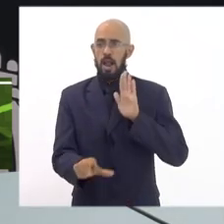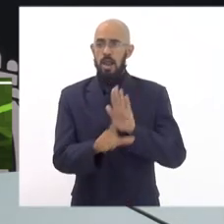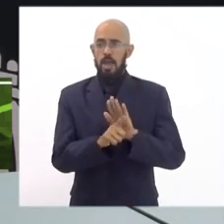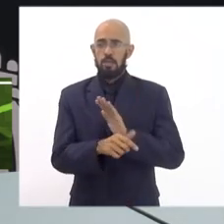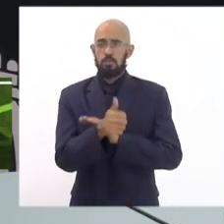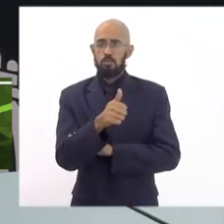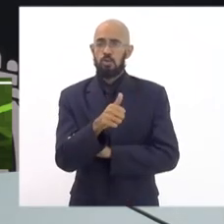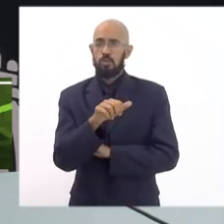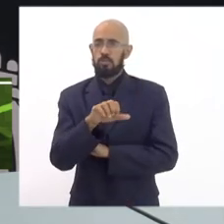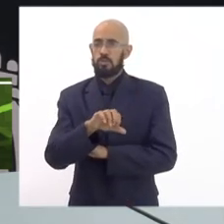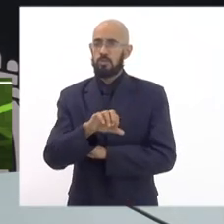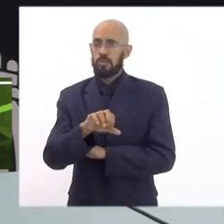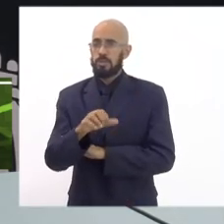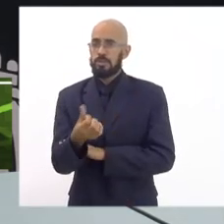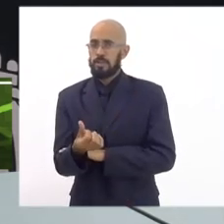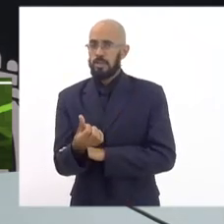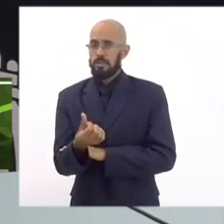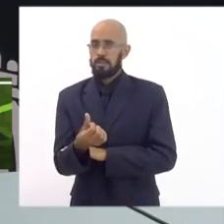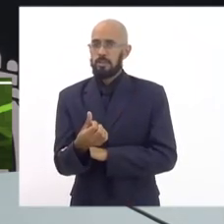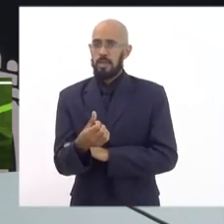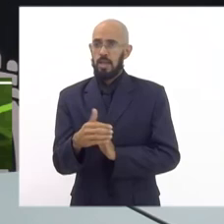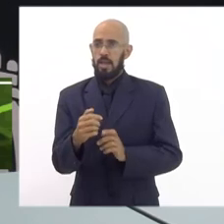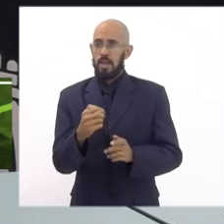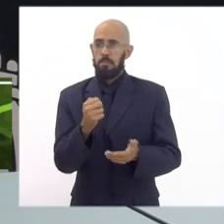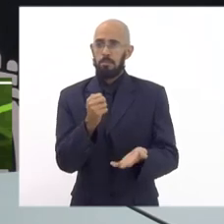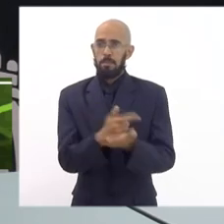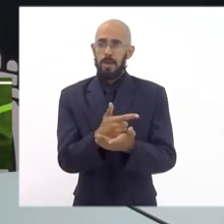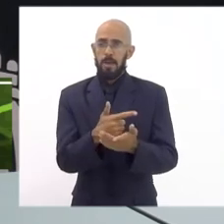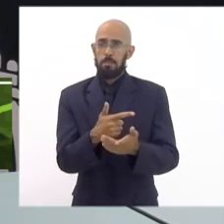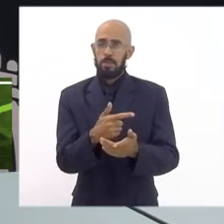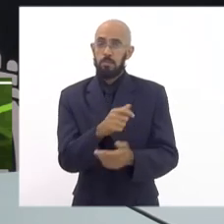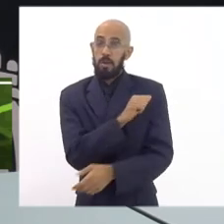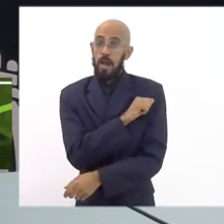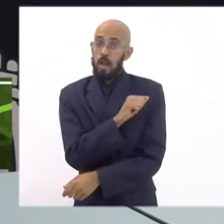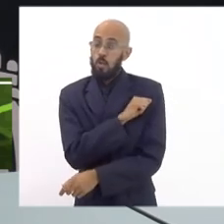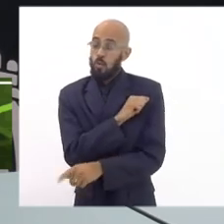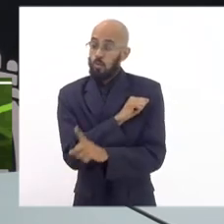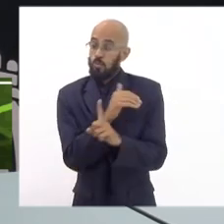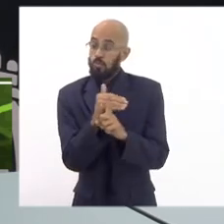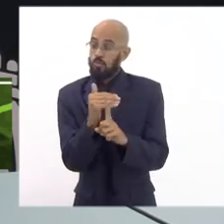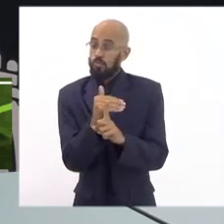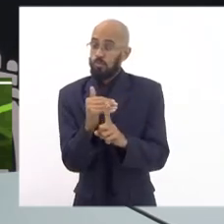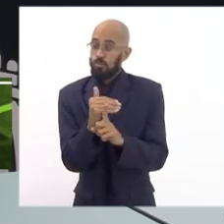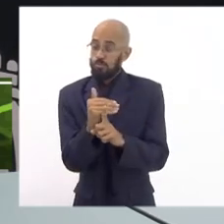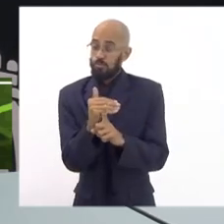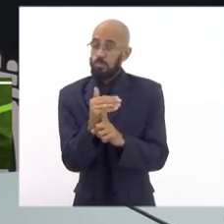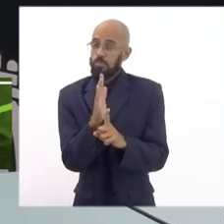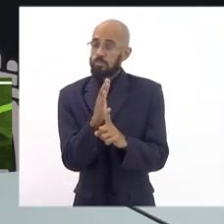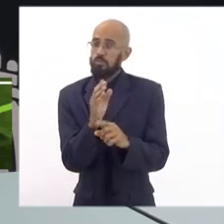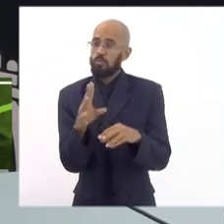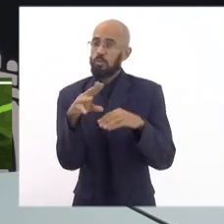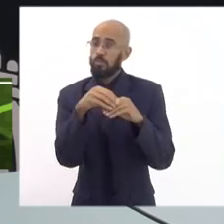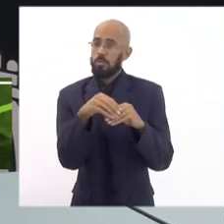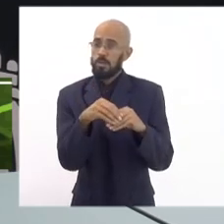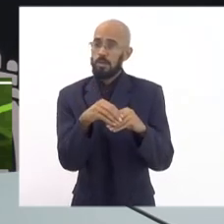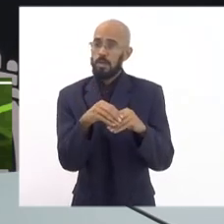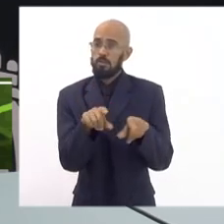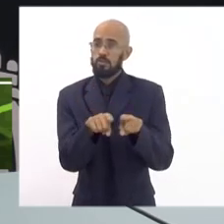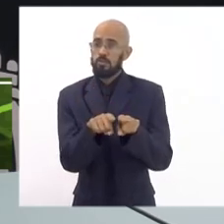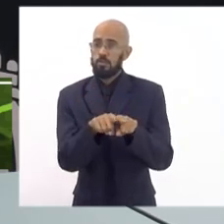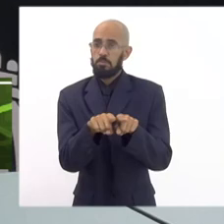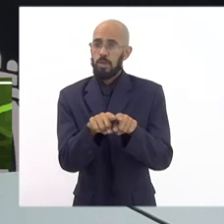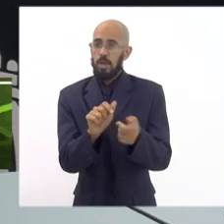96... é da meia entrada para estudante. Né? Foi incluído atletas